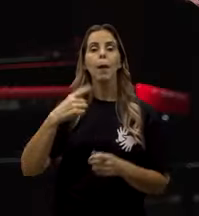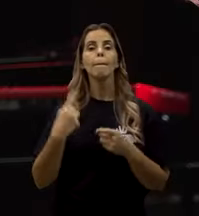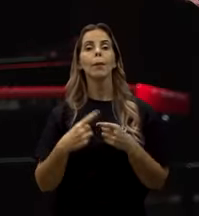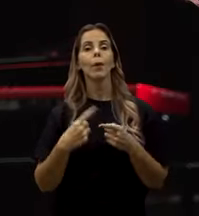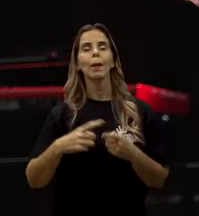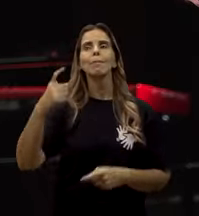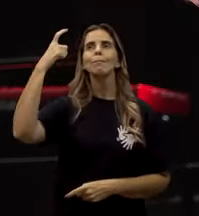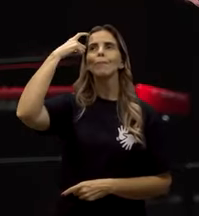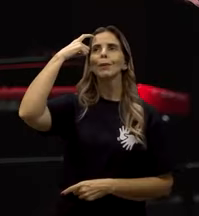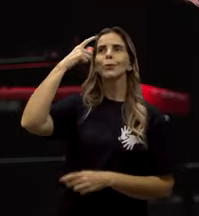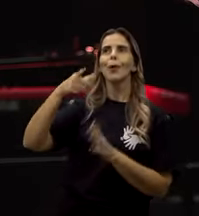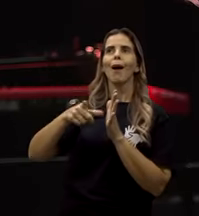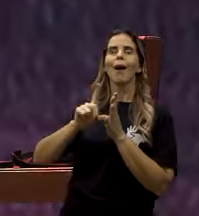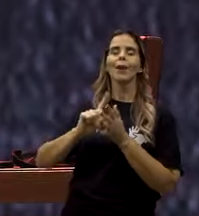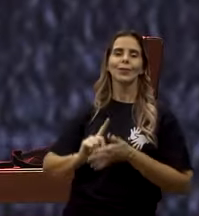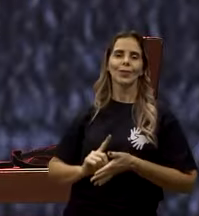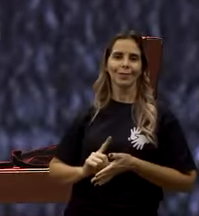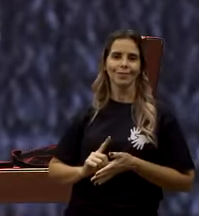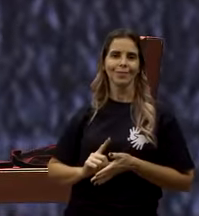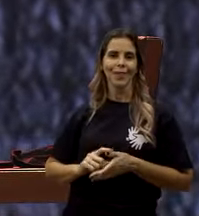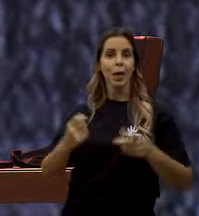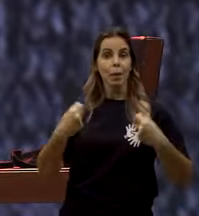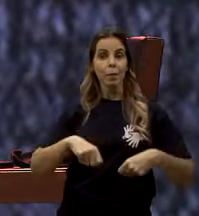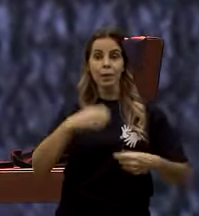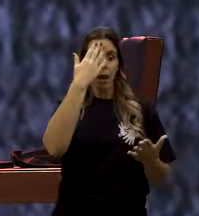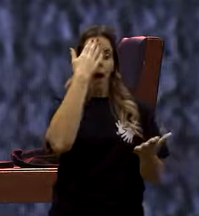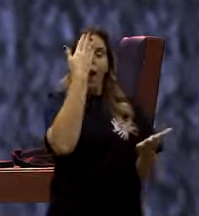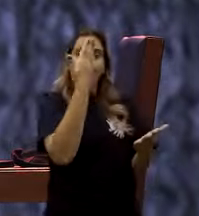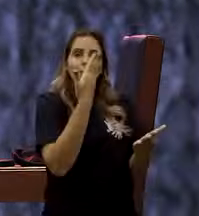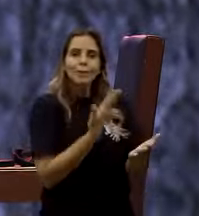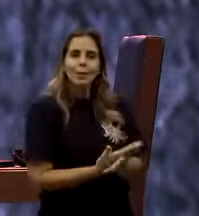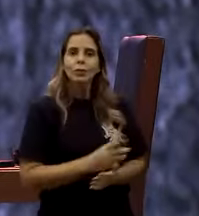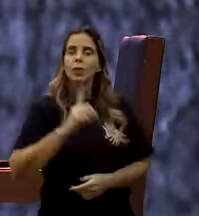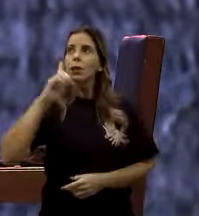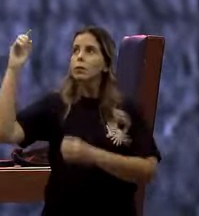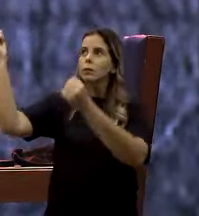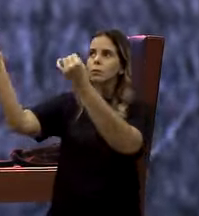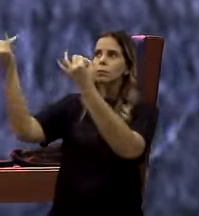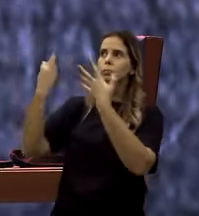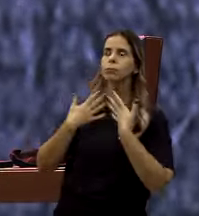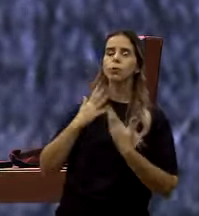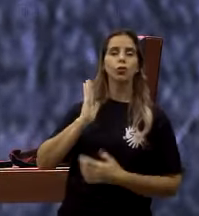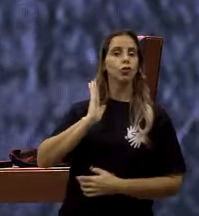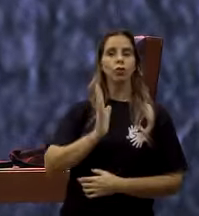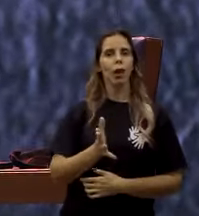coração a incredulidade é uma mancha que provoca um ponto cego na tua visão